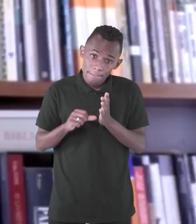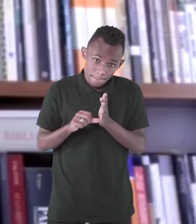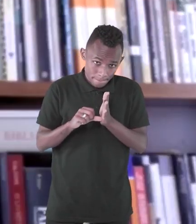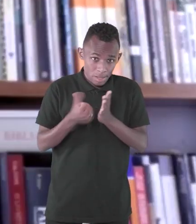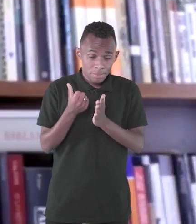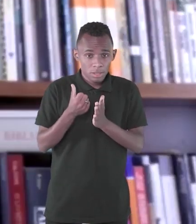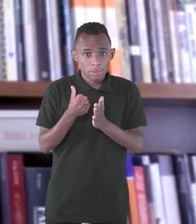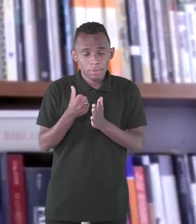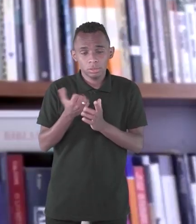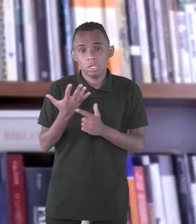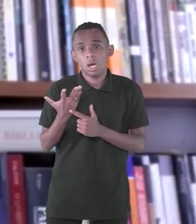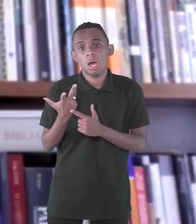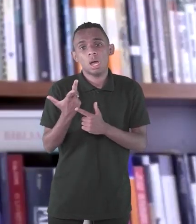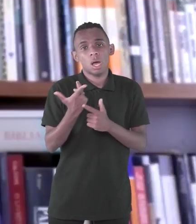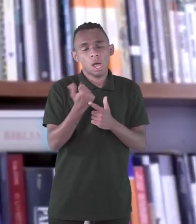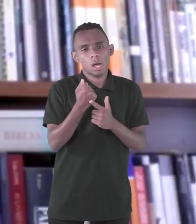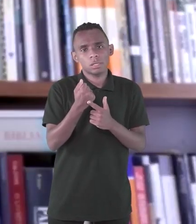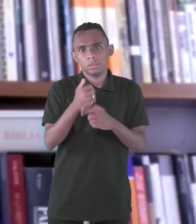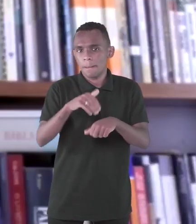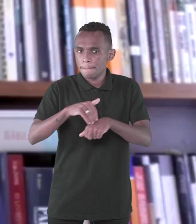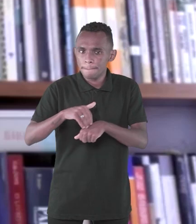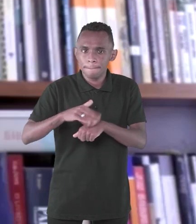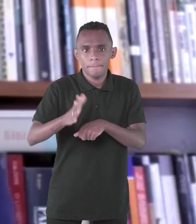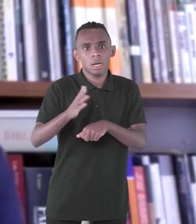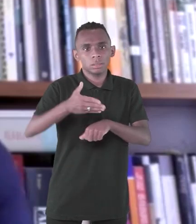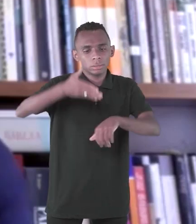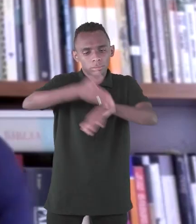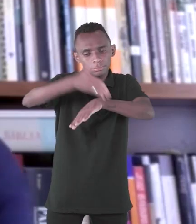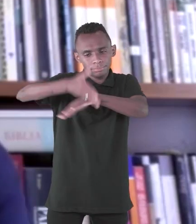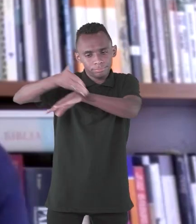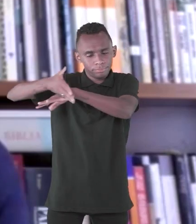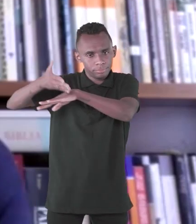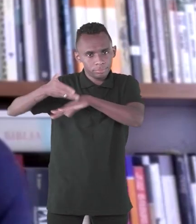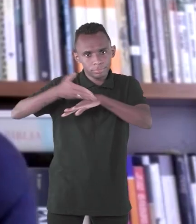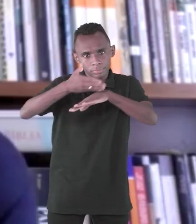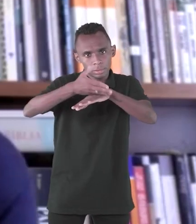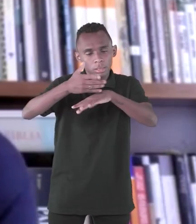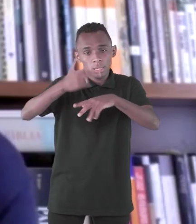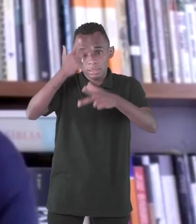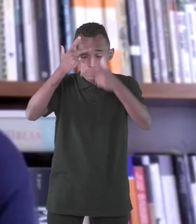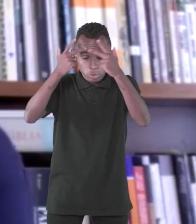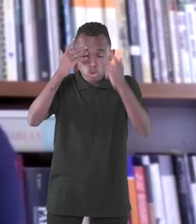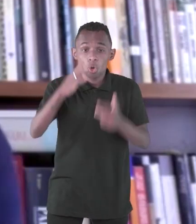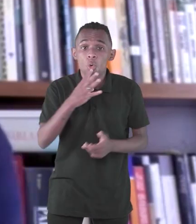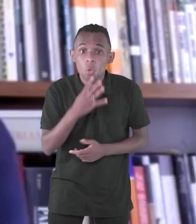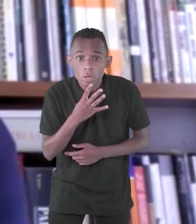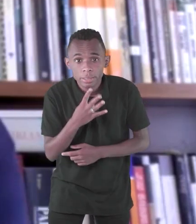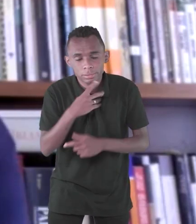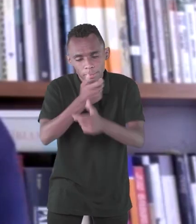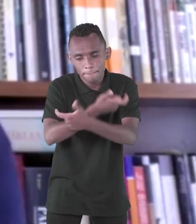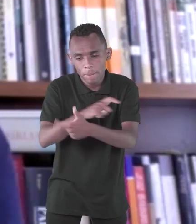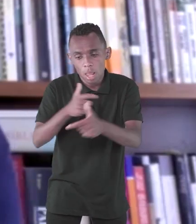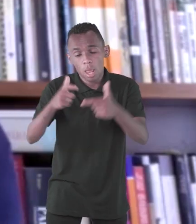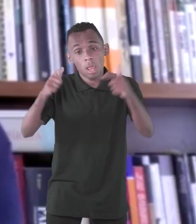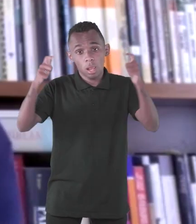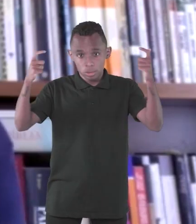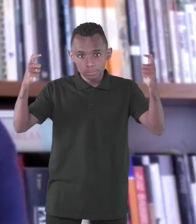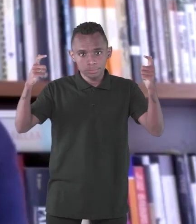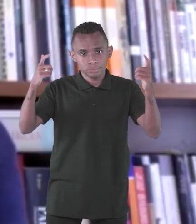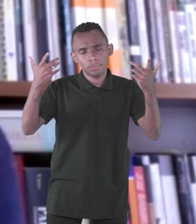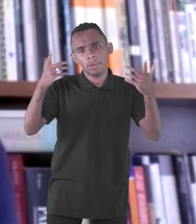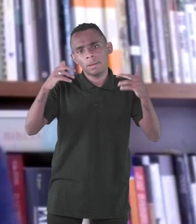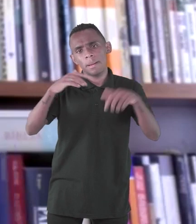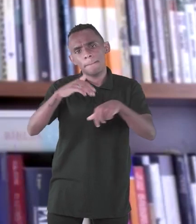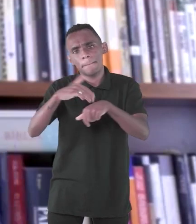primeiro que de todas as artes talvez a mais acessível, né? É aquela que você... acessível em todos os níveis, é a que